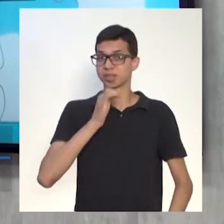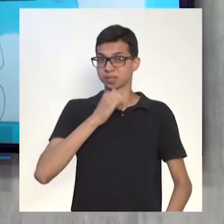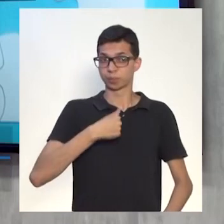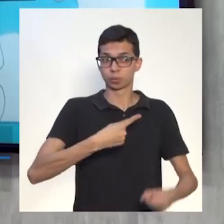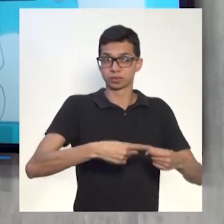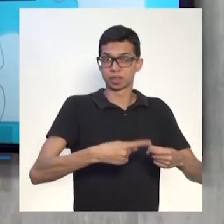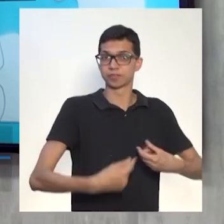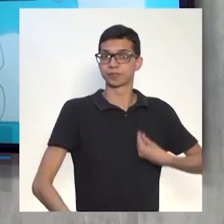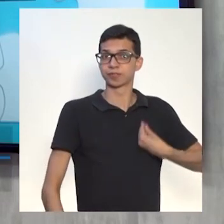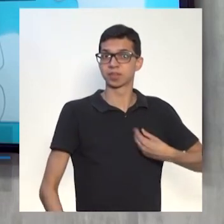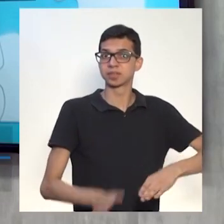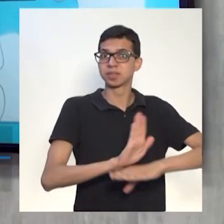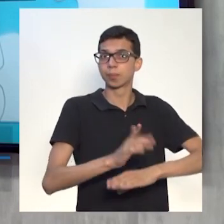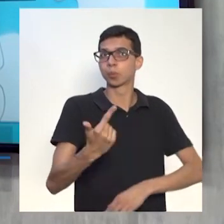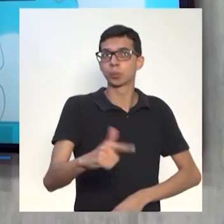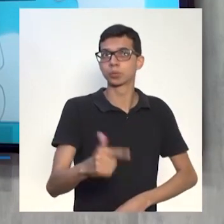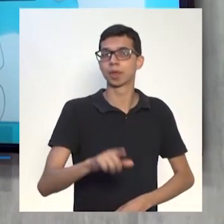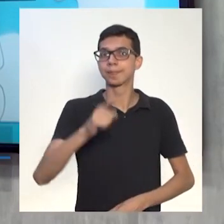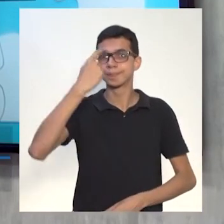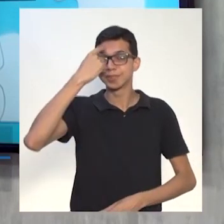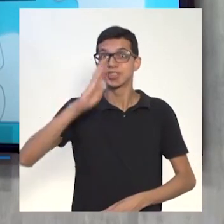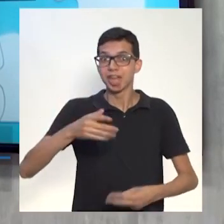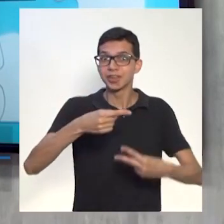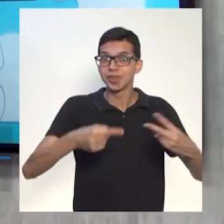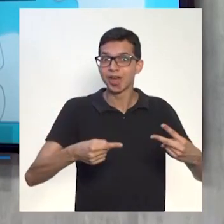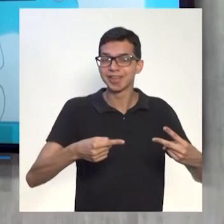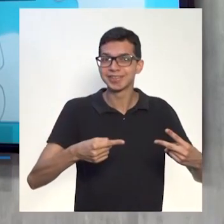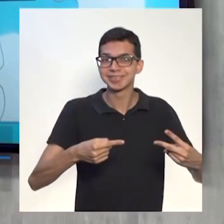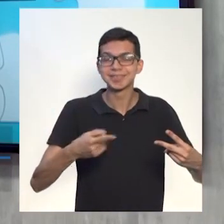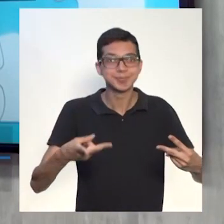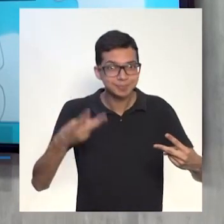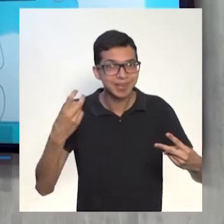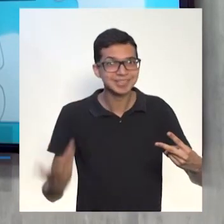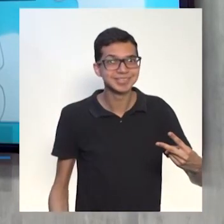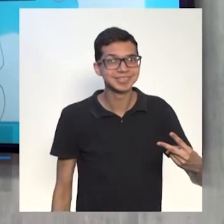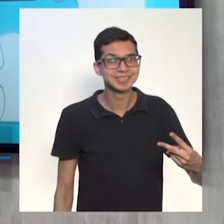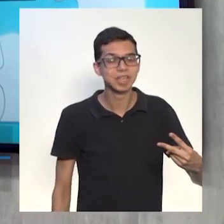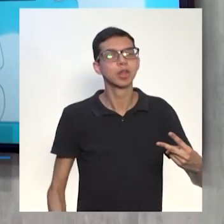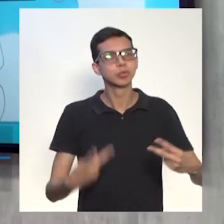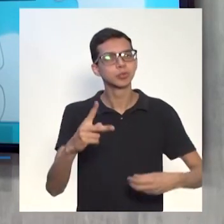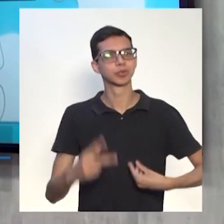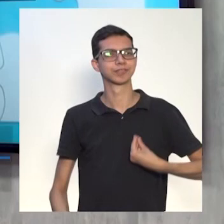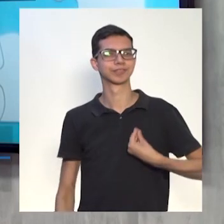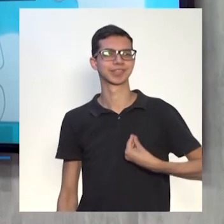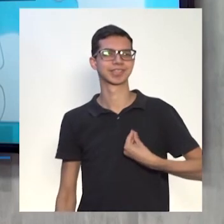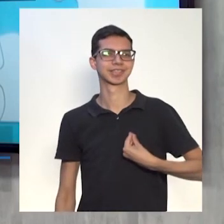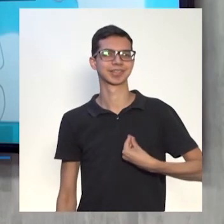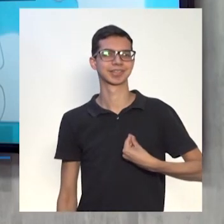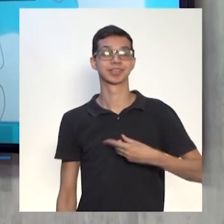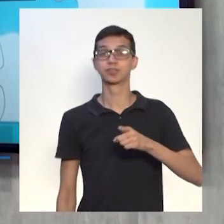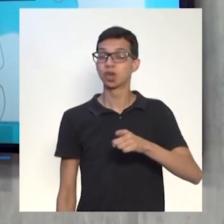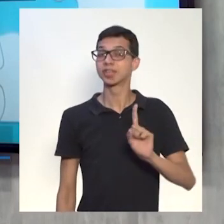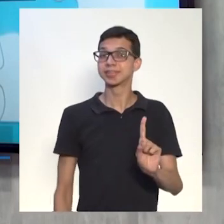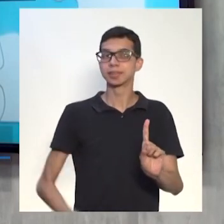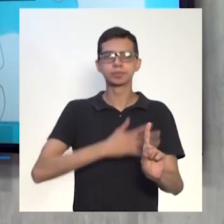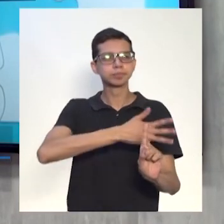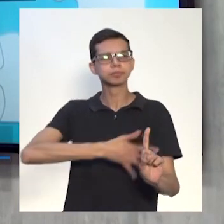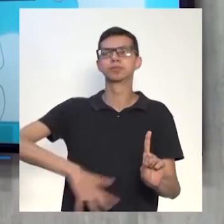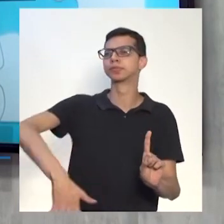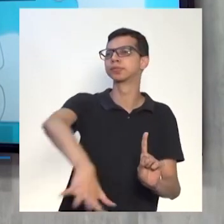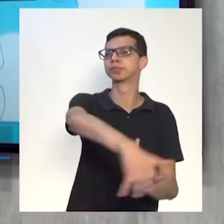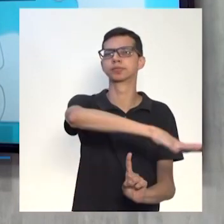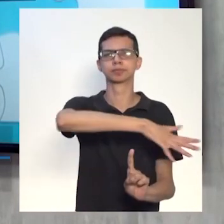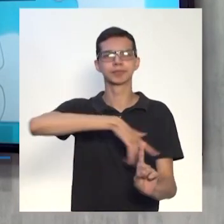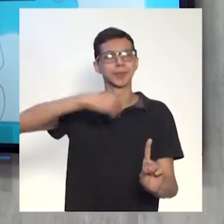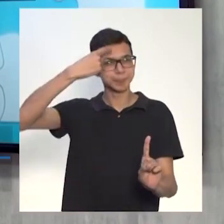Olha, você já conseguiu pensar duas coisas, cara. Tá vendo que tem a ver com você, com a sua vida, que está ao seu redor. Então, pensa bem. Por